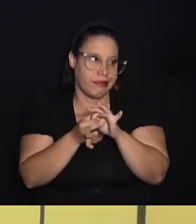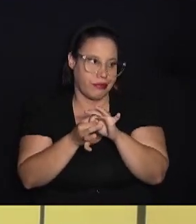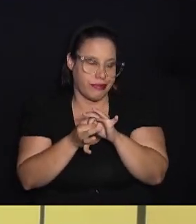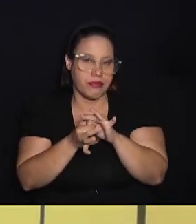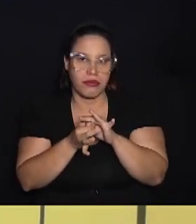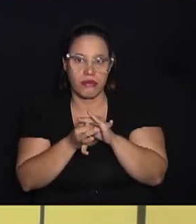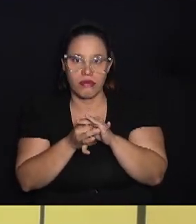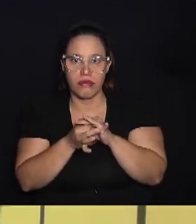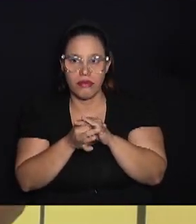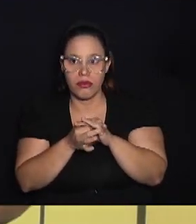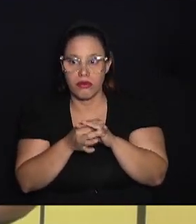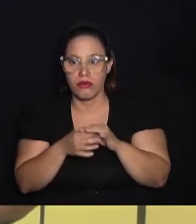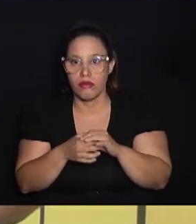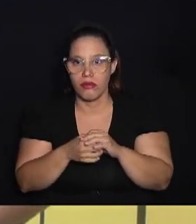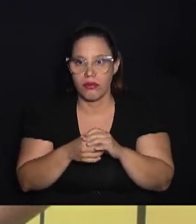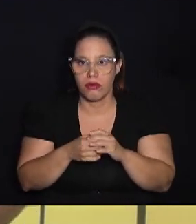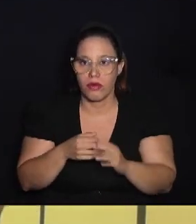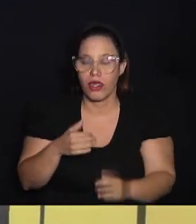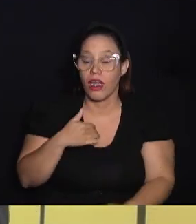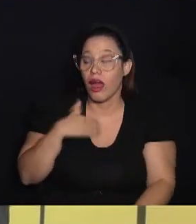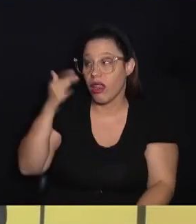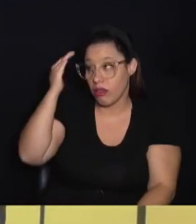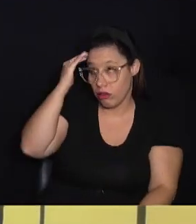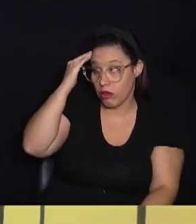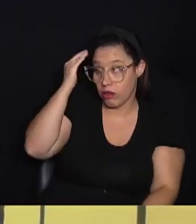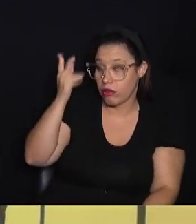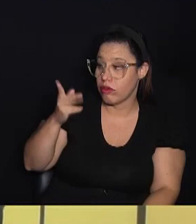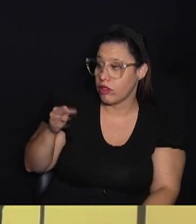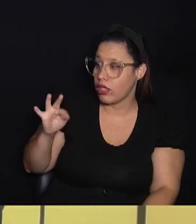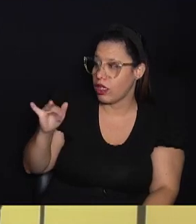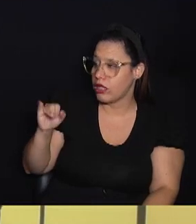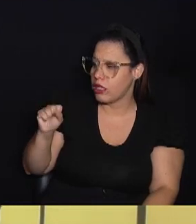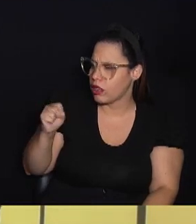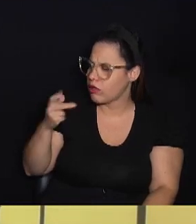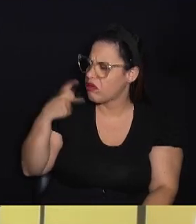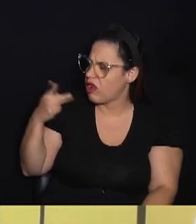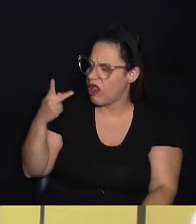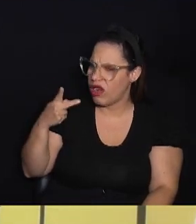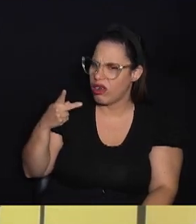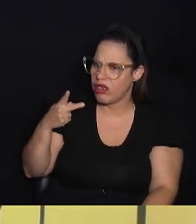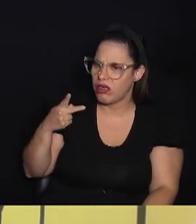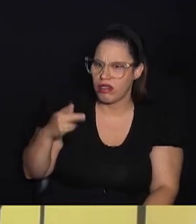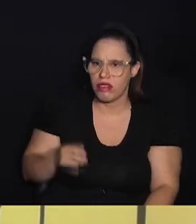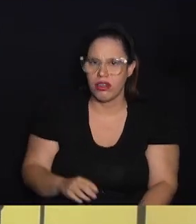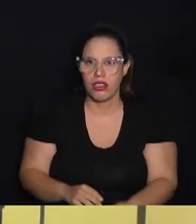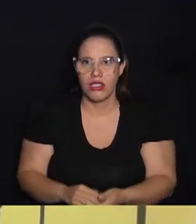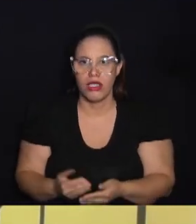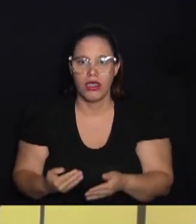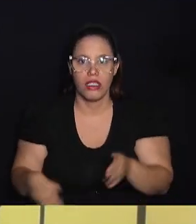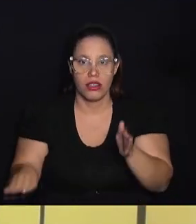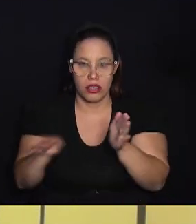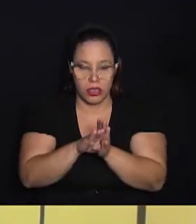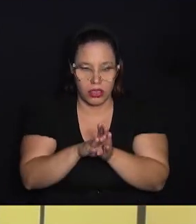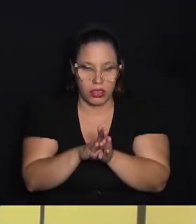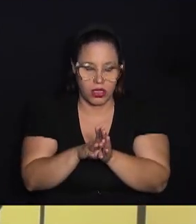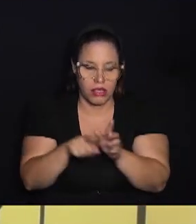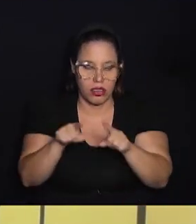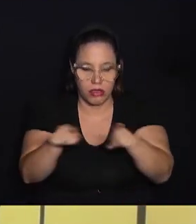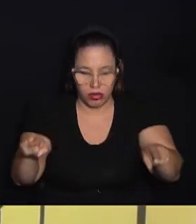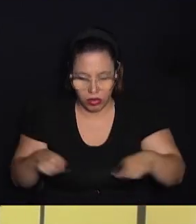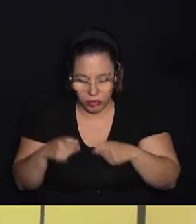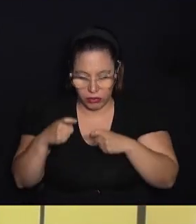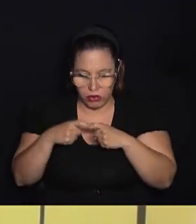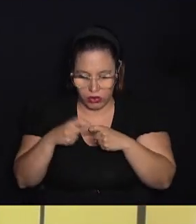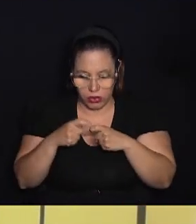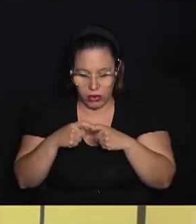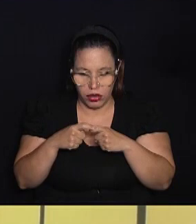eu eu entendo que o que a thí fala porque quando você chega no consultório um uma